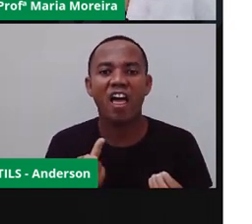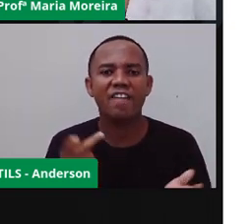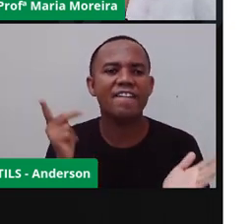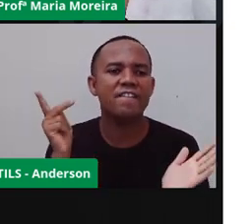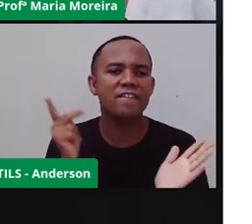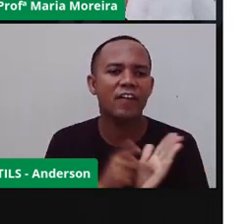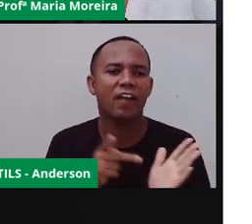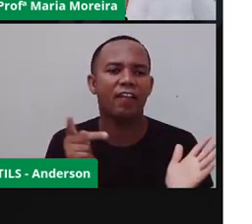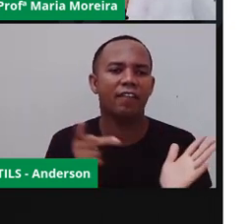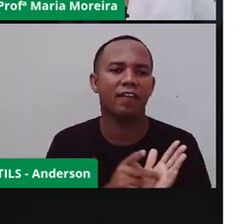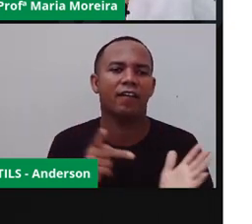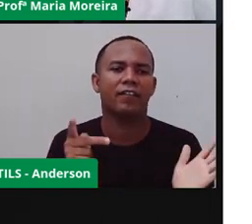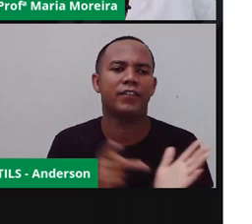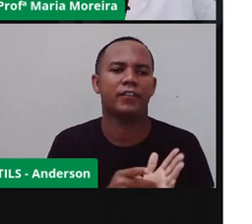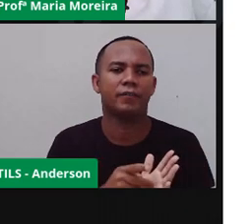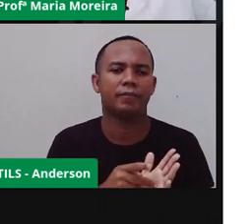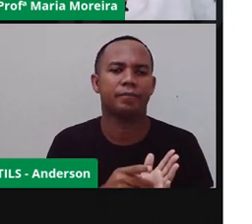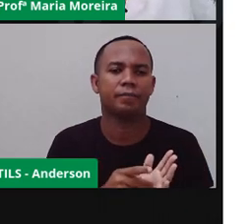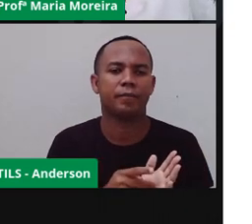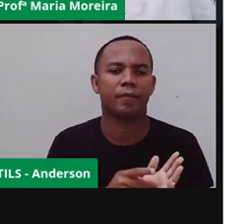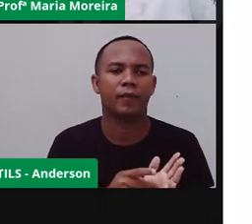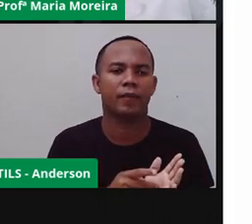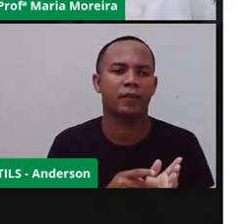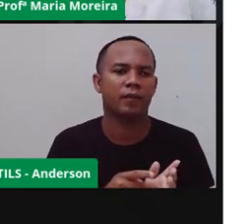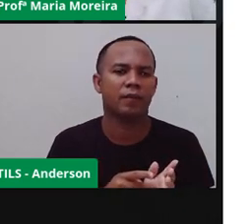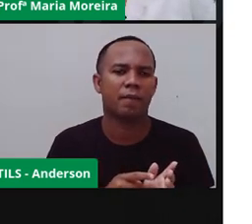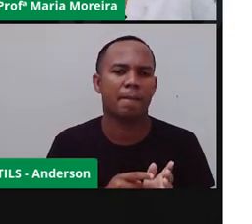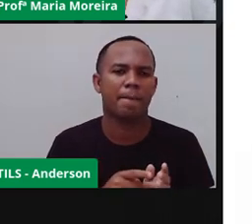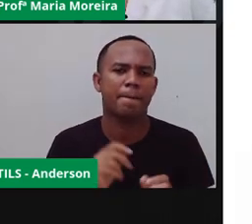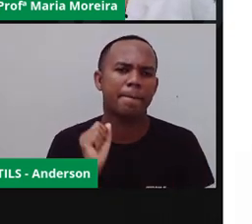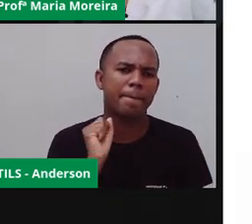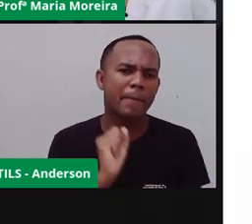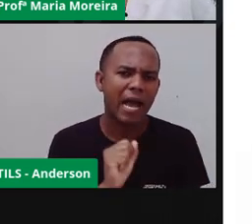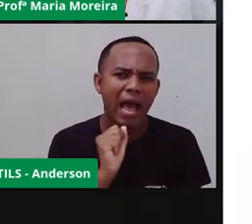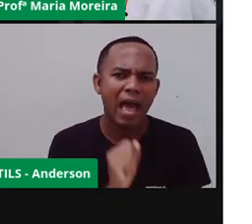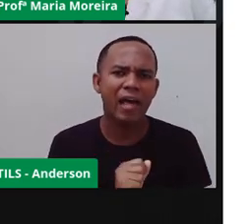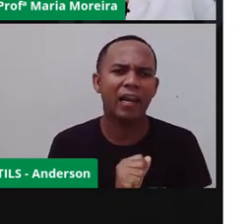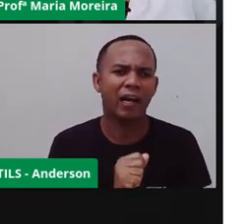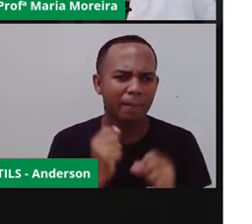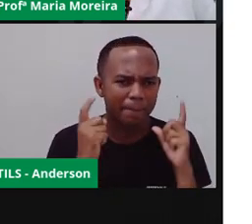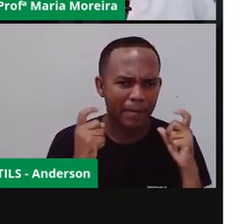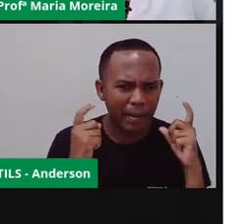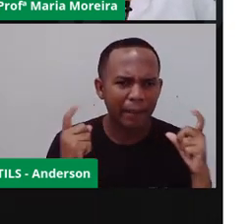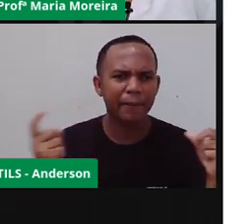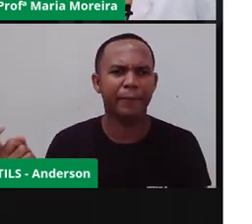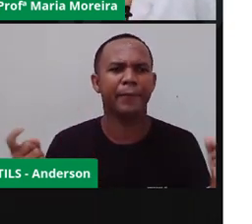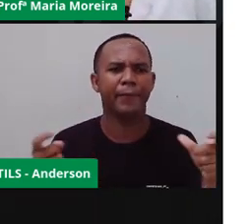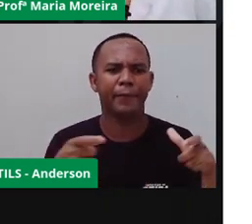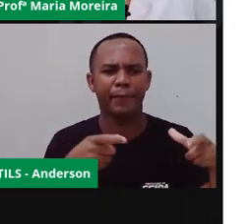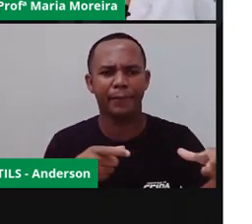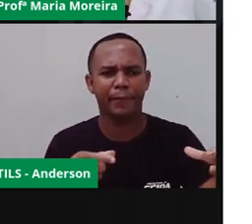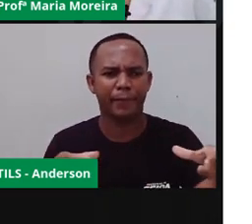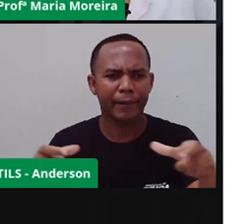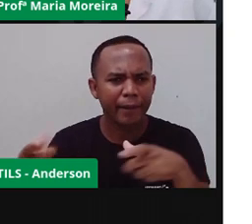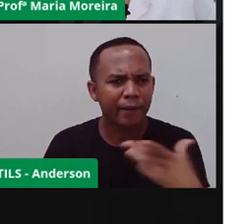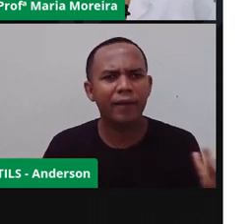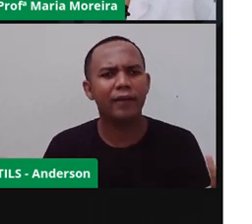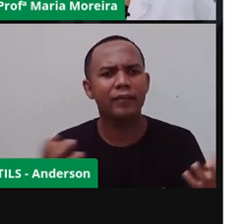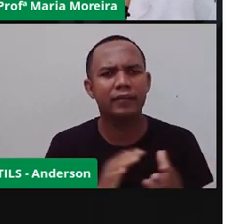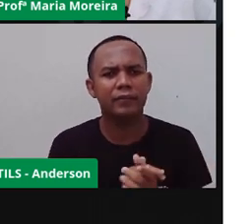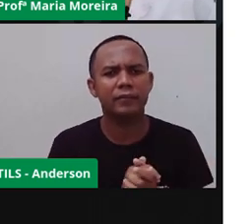verdade. Bom, basta de tanto barulho em praças públicas. E aí tem a imagem,